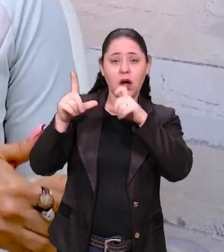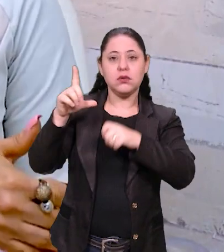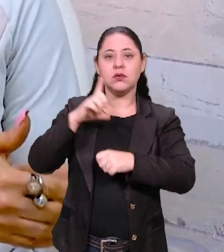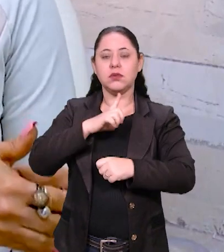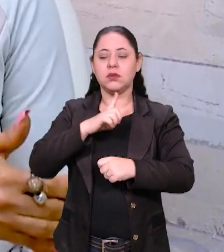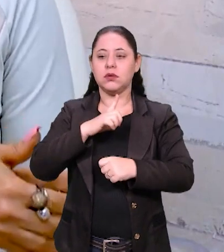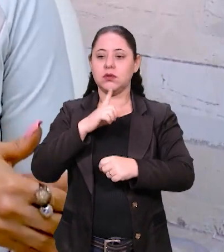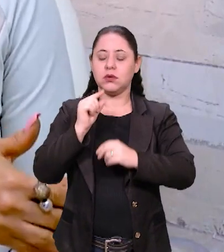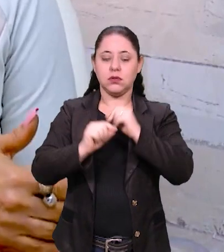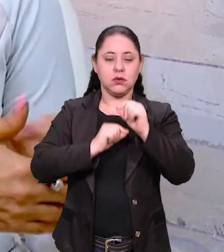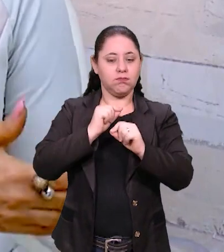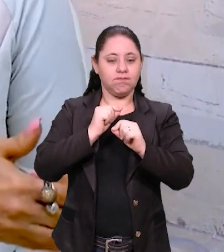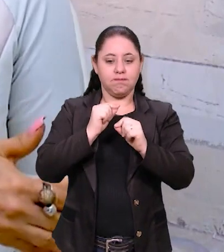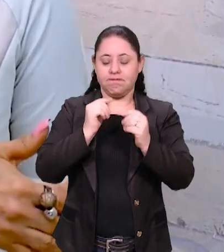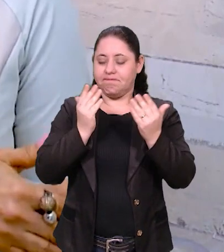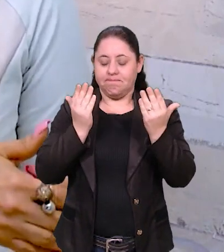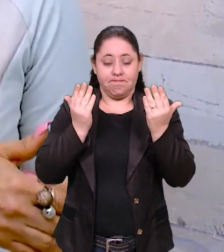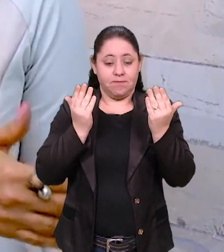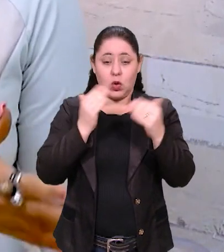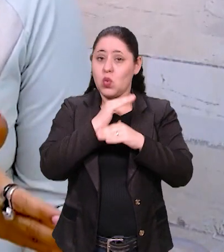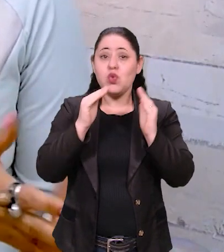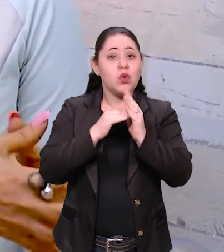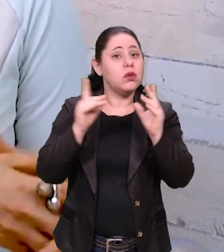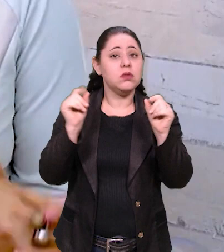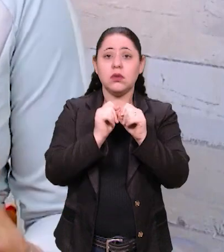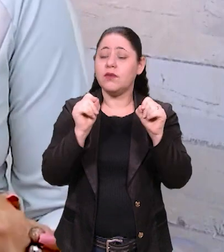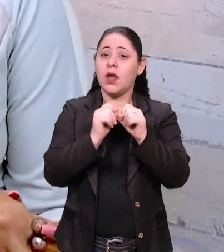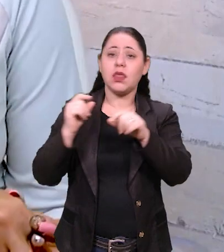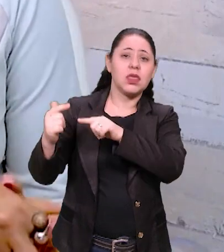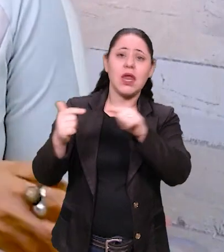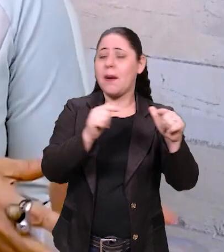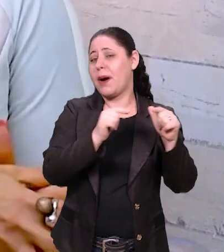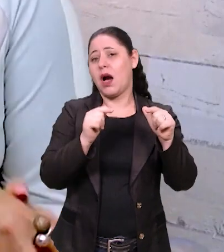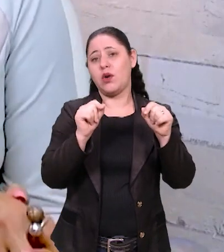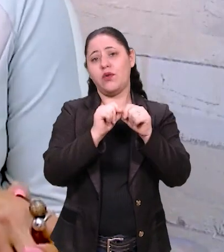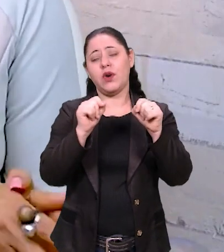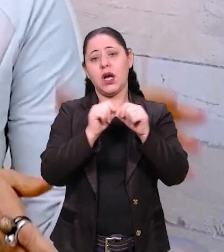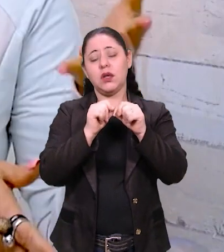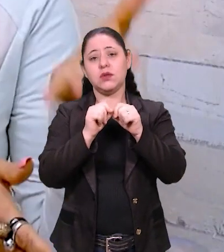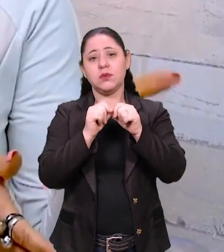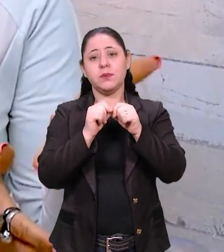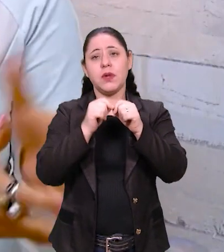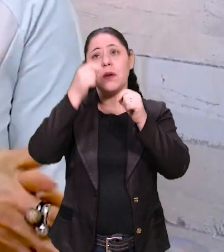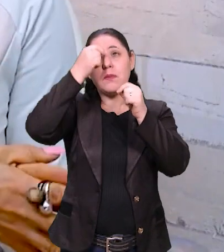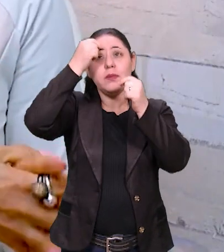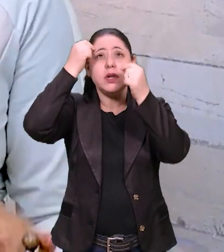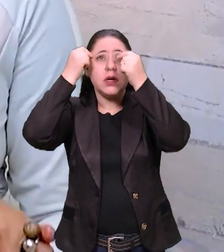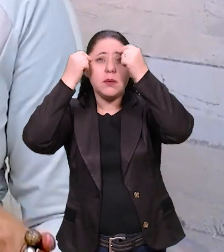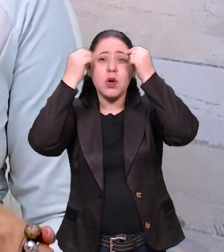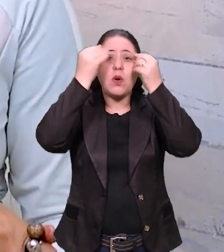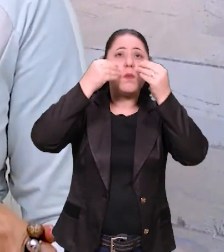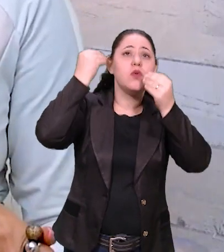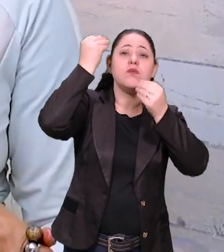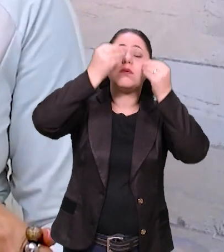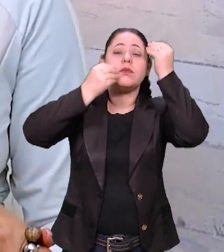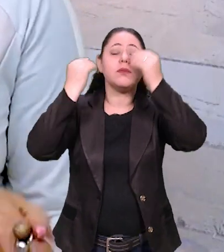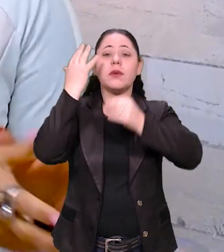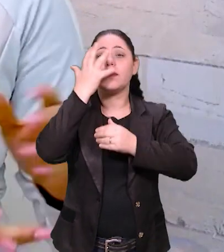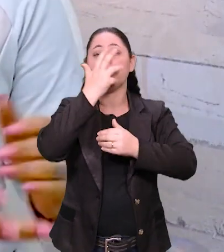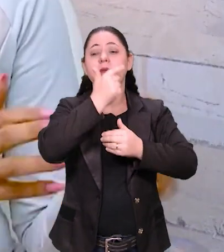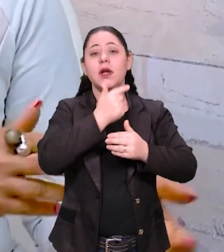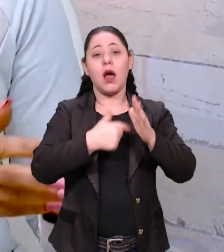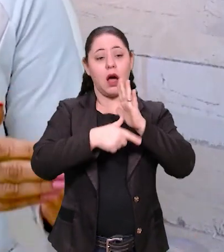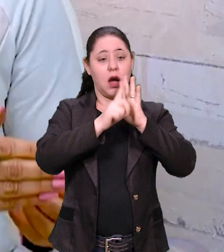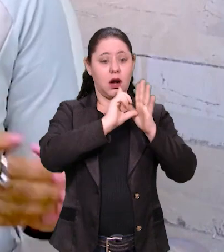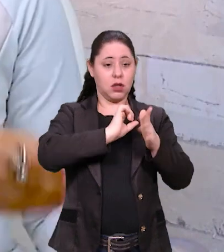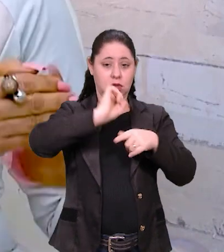que eu tenho mesmo, assim, tudo que eu faço, né, todos os procedimentos que eu faço estavam no celular.